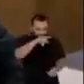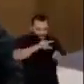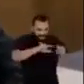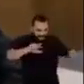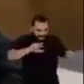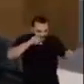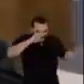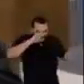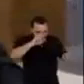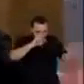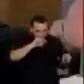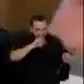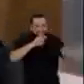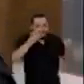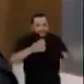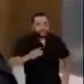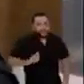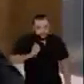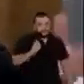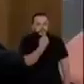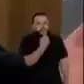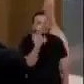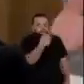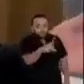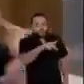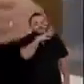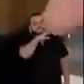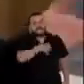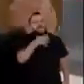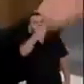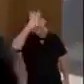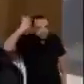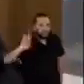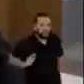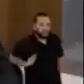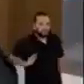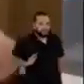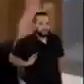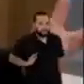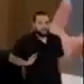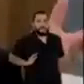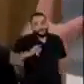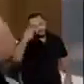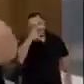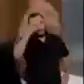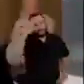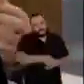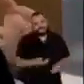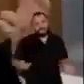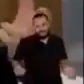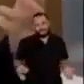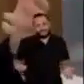da frase do bujão e eu dizia vida tua e estraga como quiser portanto é a tua decisão eu